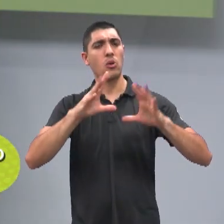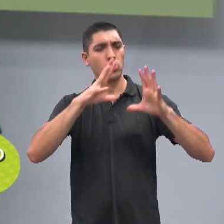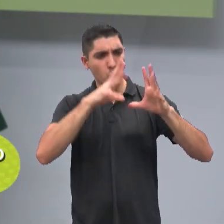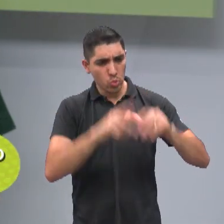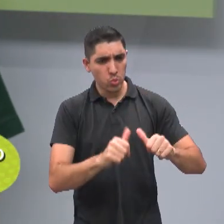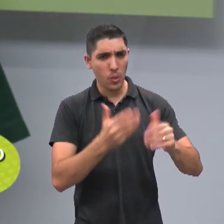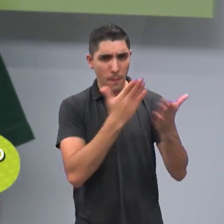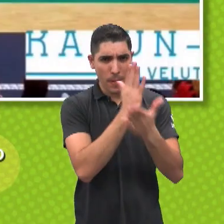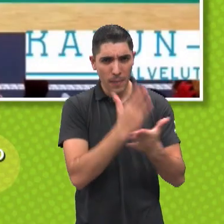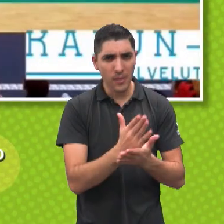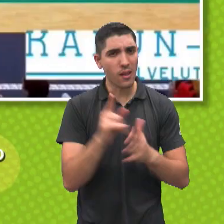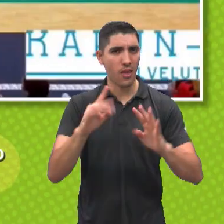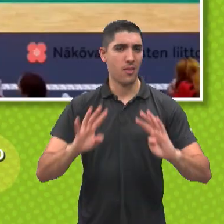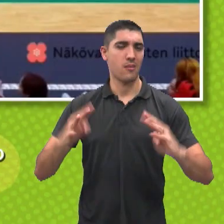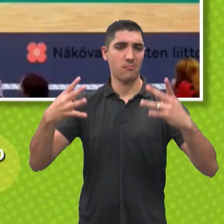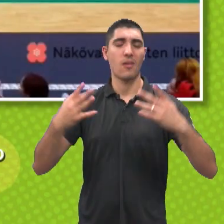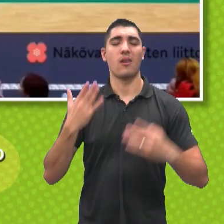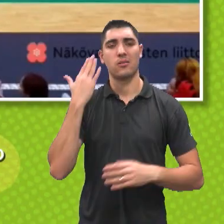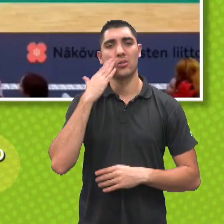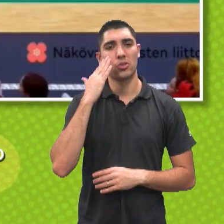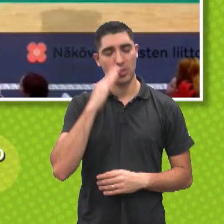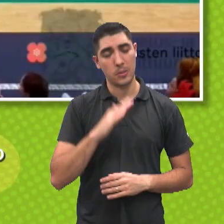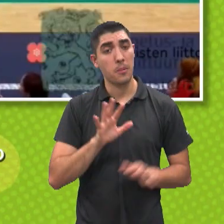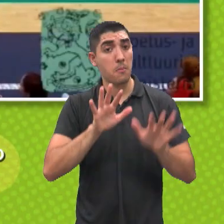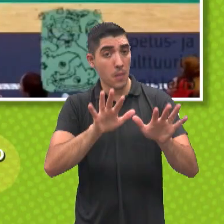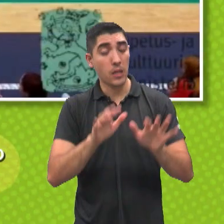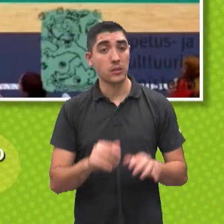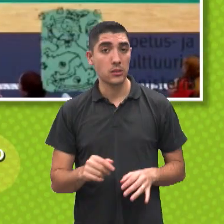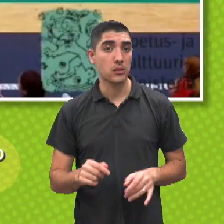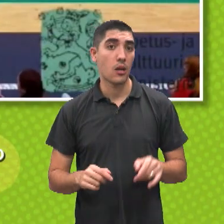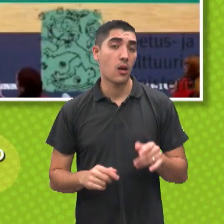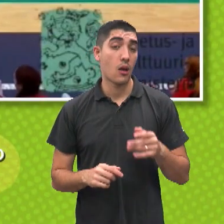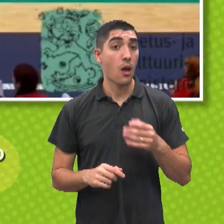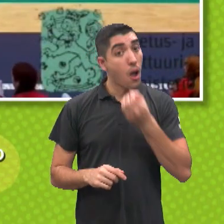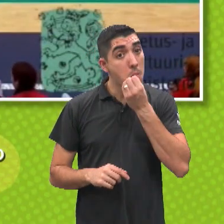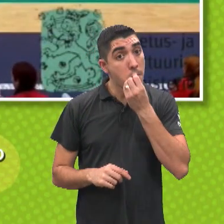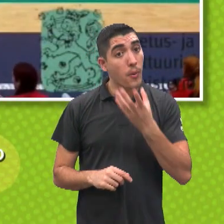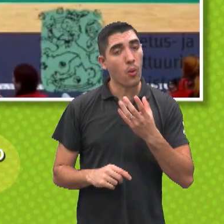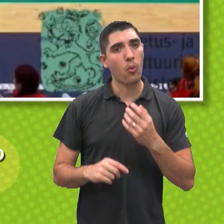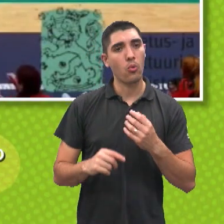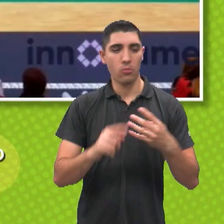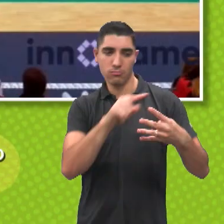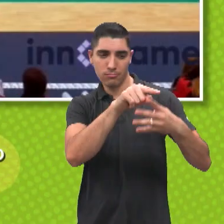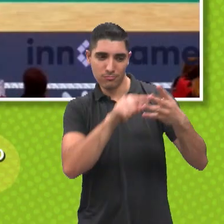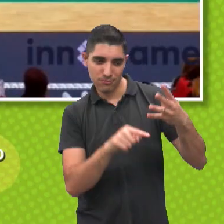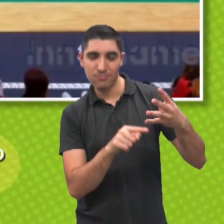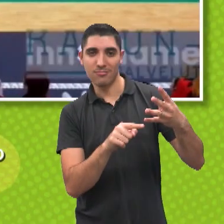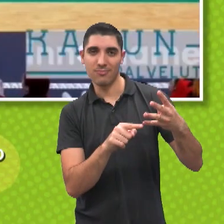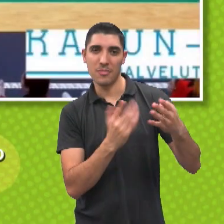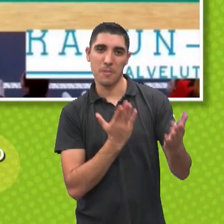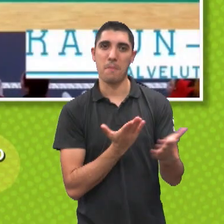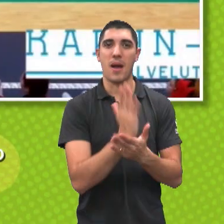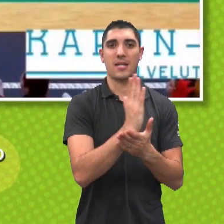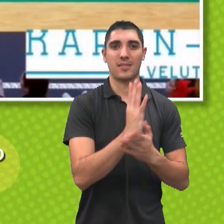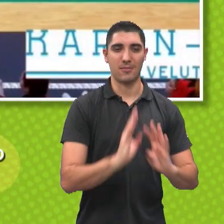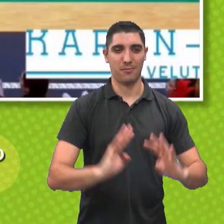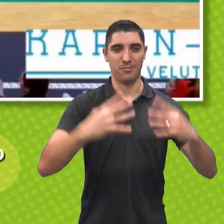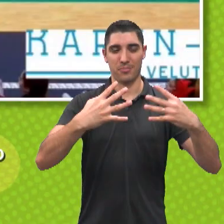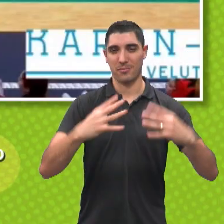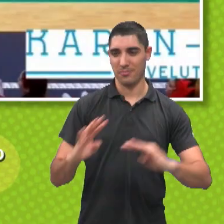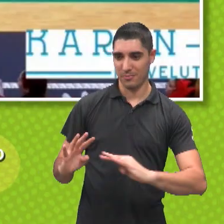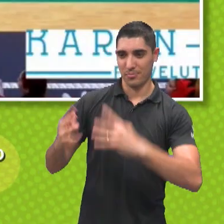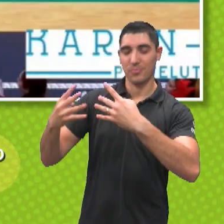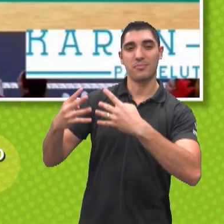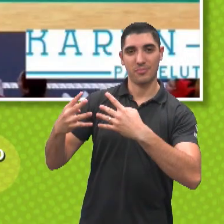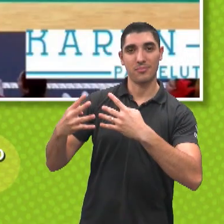enfim... Mas ainda bem que classifica os quatro de todos os quatro do grupo vão